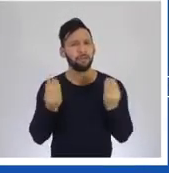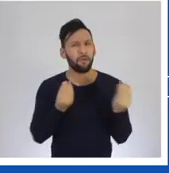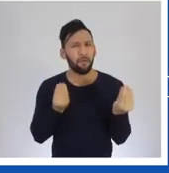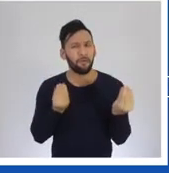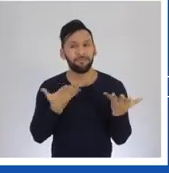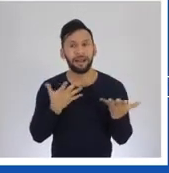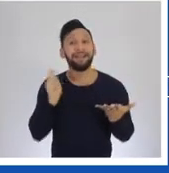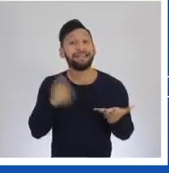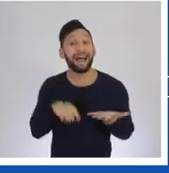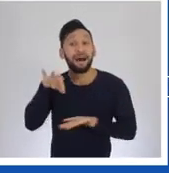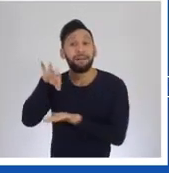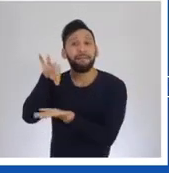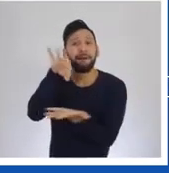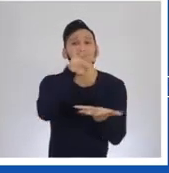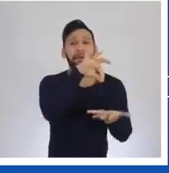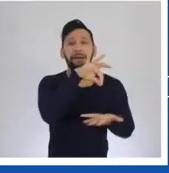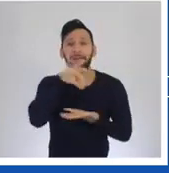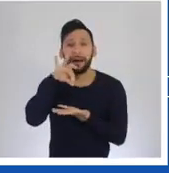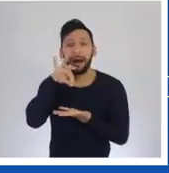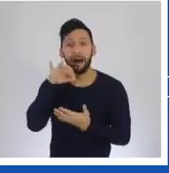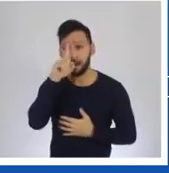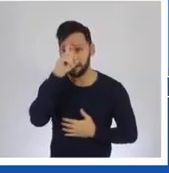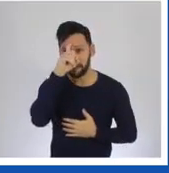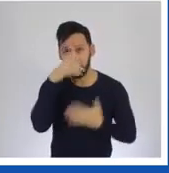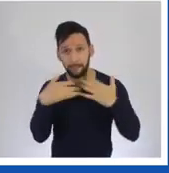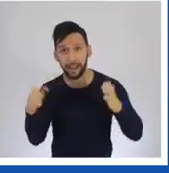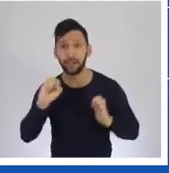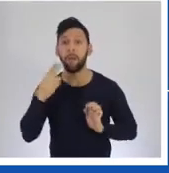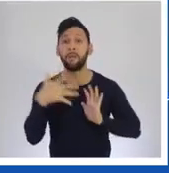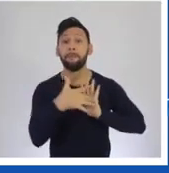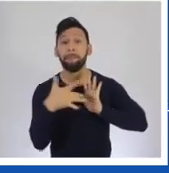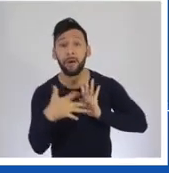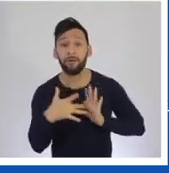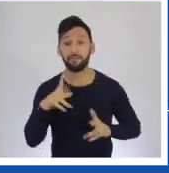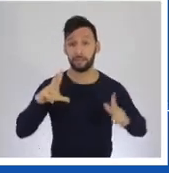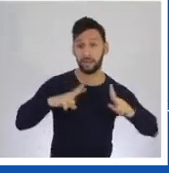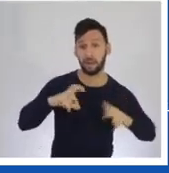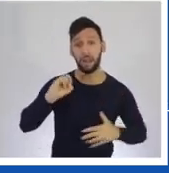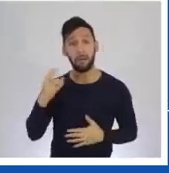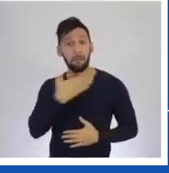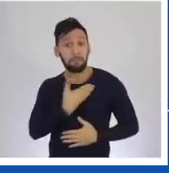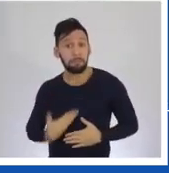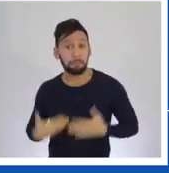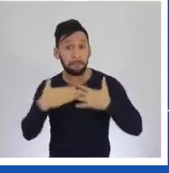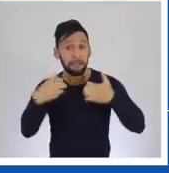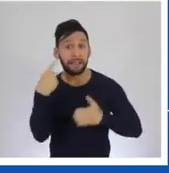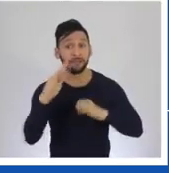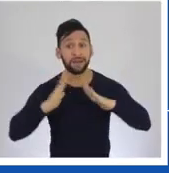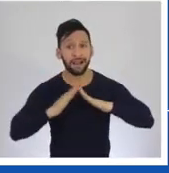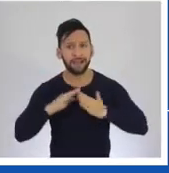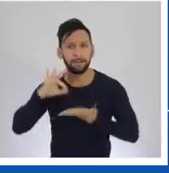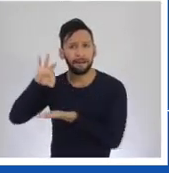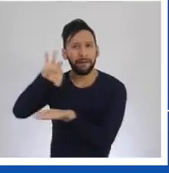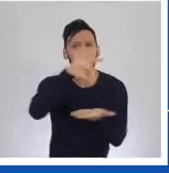Pode localizar unidades básicas de saúde, hospitais públicos e privados no estado mais próximos de você.